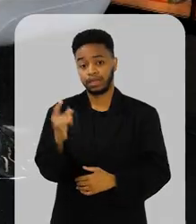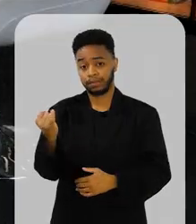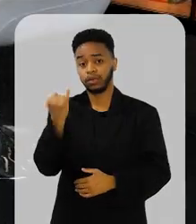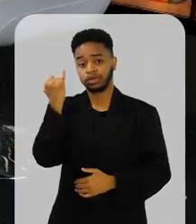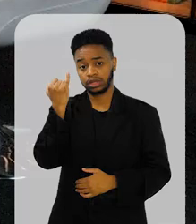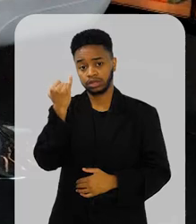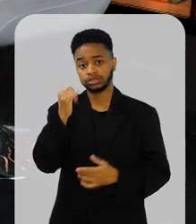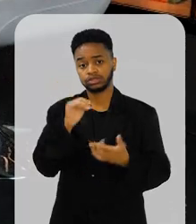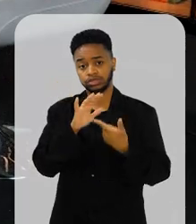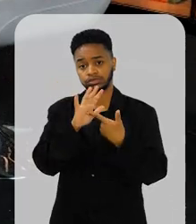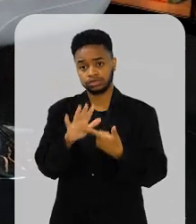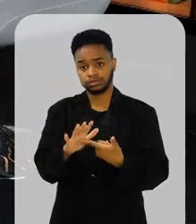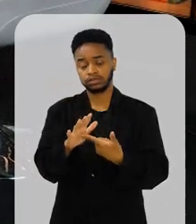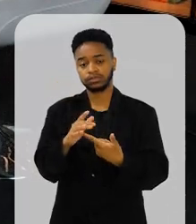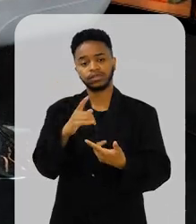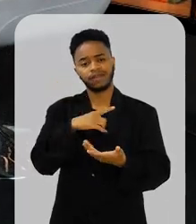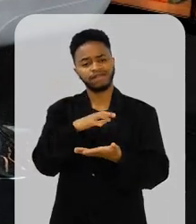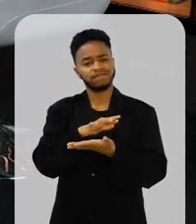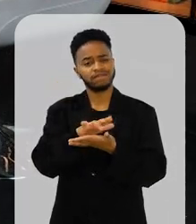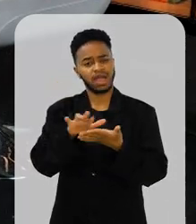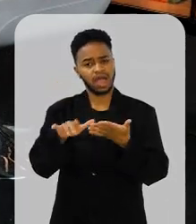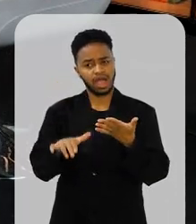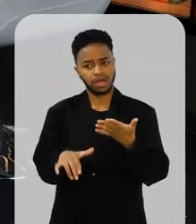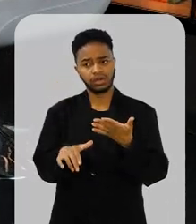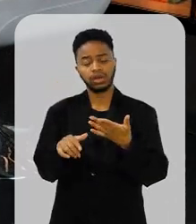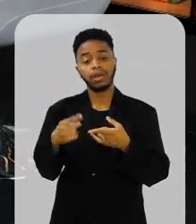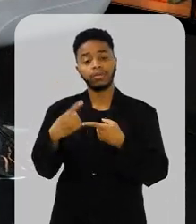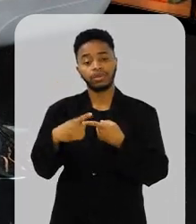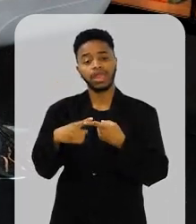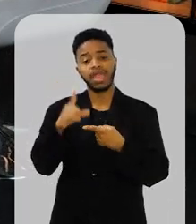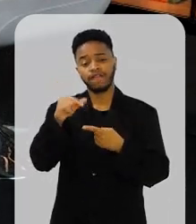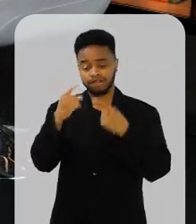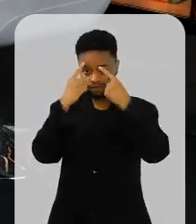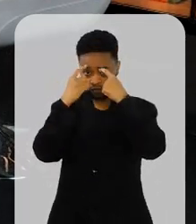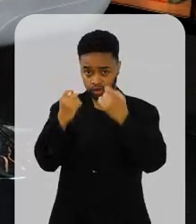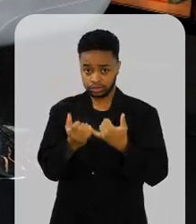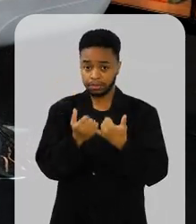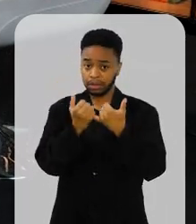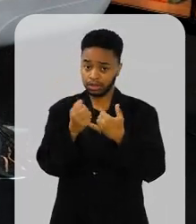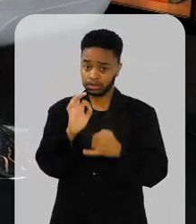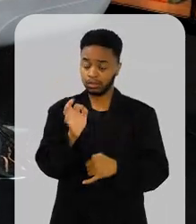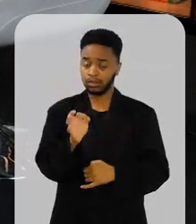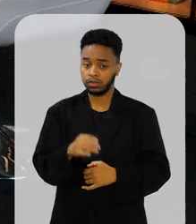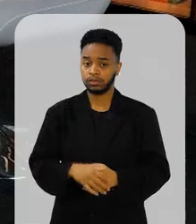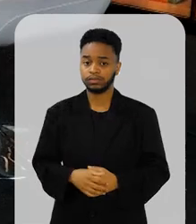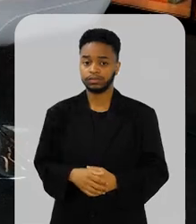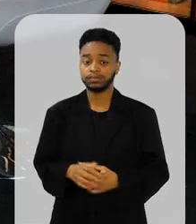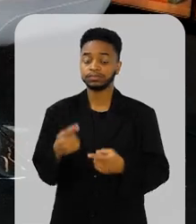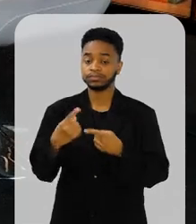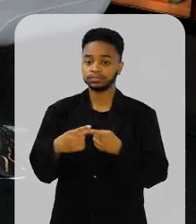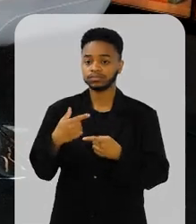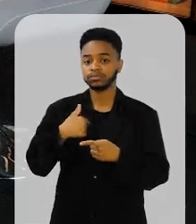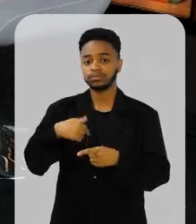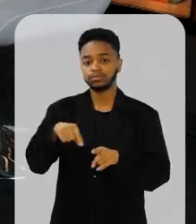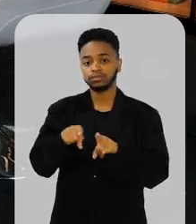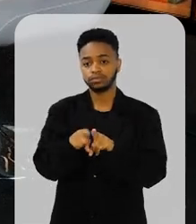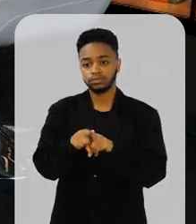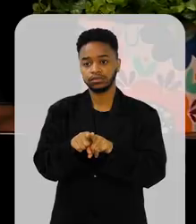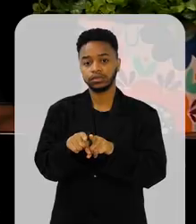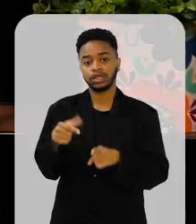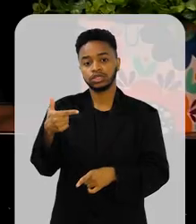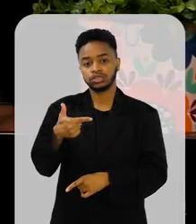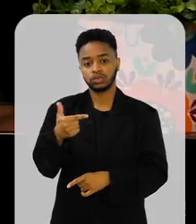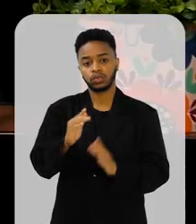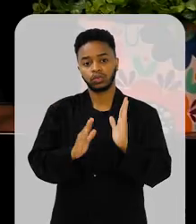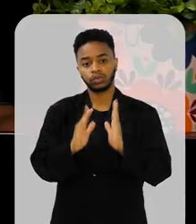Isso é importante pontuar. Muito, vários. Eu inclusive... Isso é violência patrimonial. Inclusive, né, eu estou na segunda